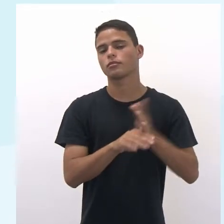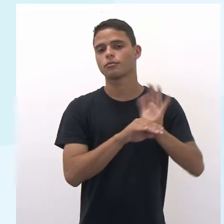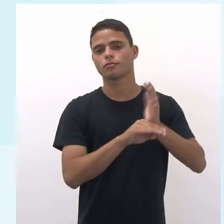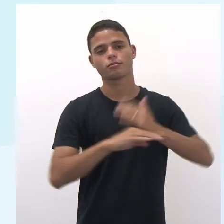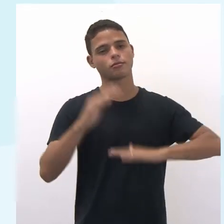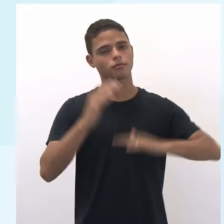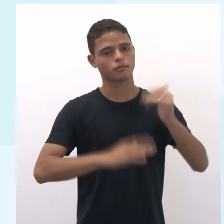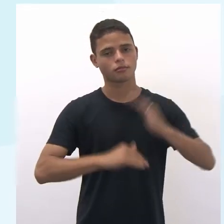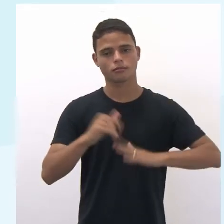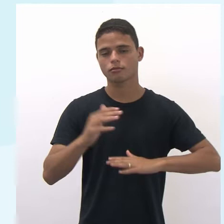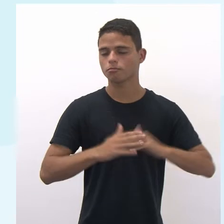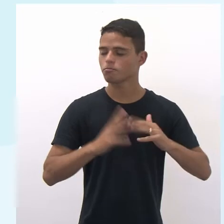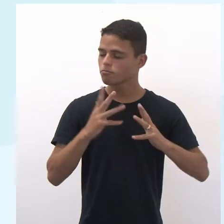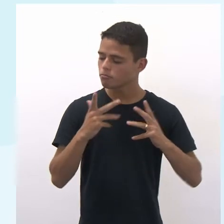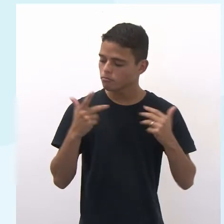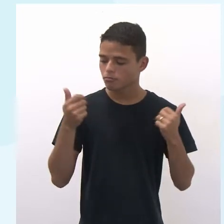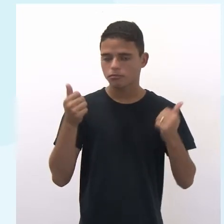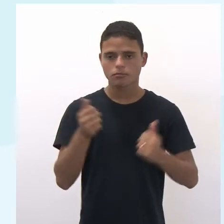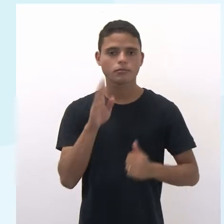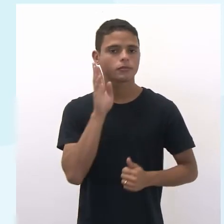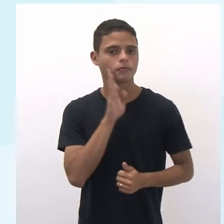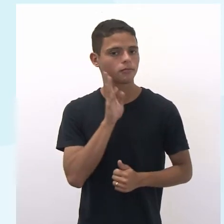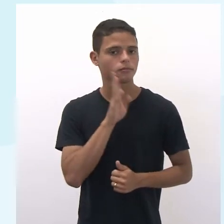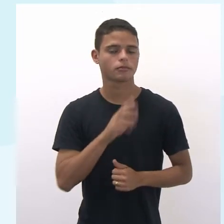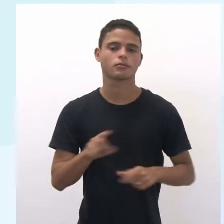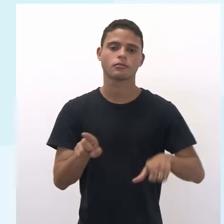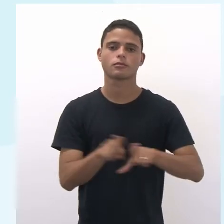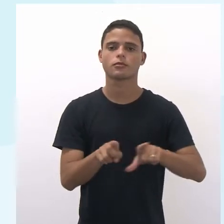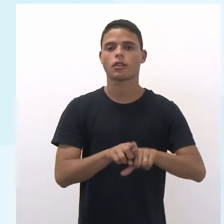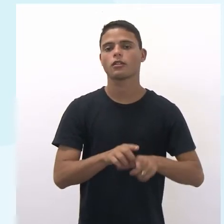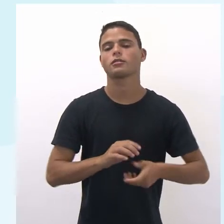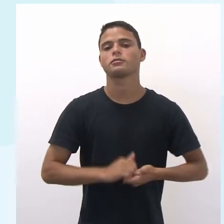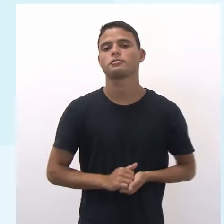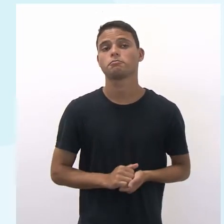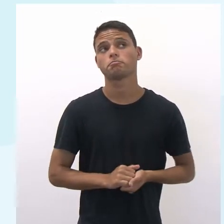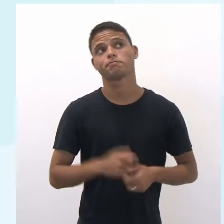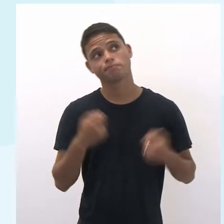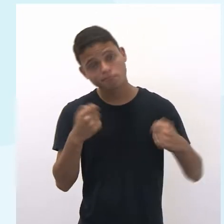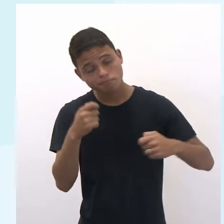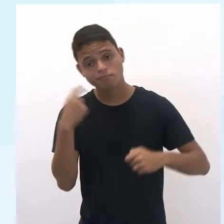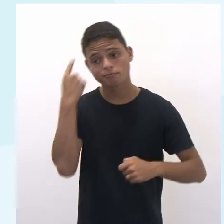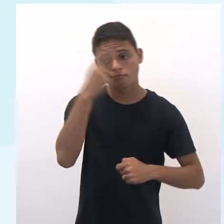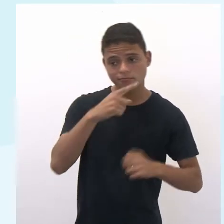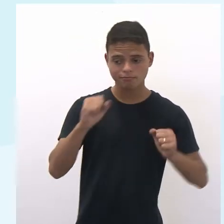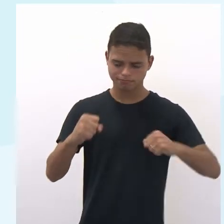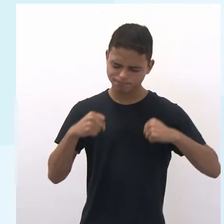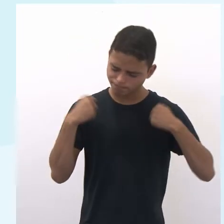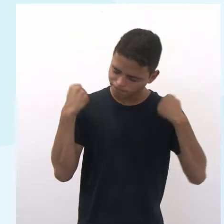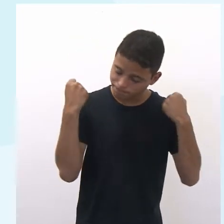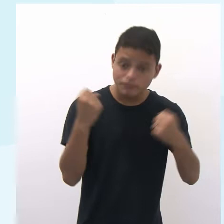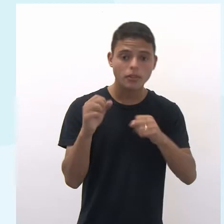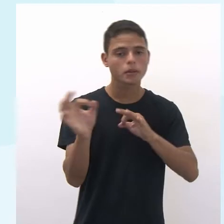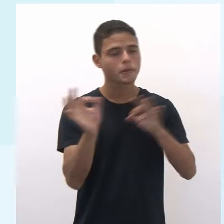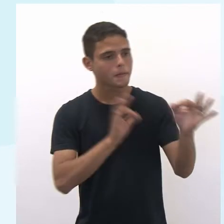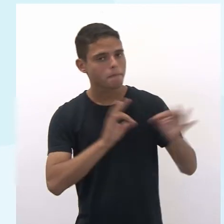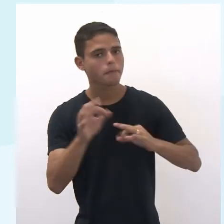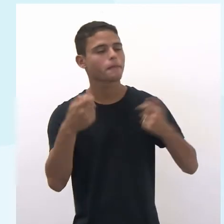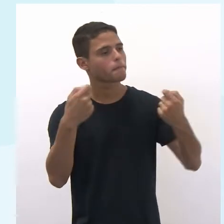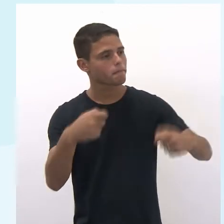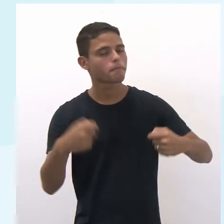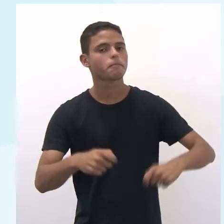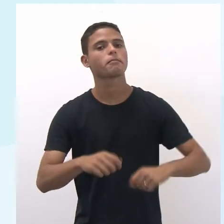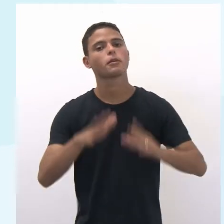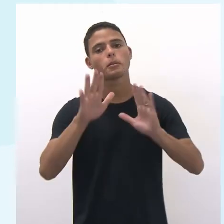habilidade é uma atividade muito bacana também, professor Ademir. Requer tempo, requer dedicação, planejamento, mas